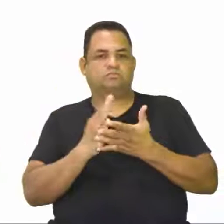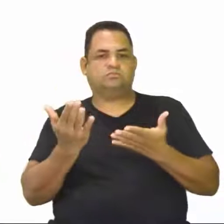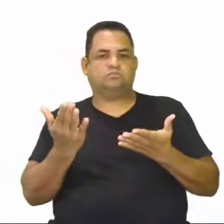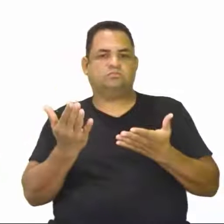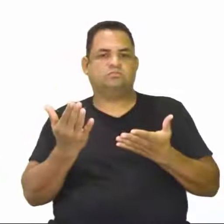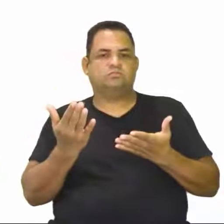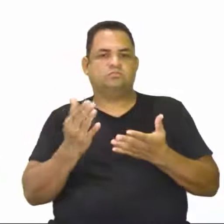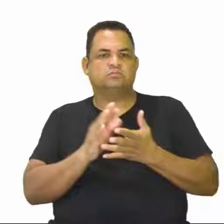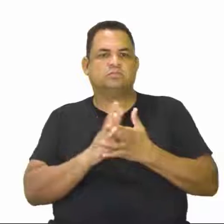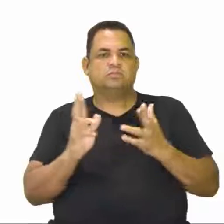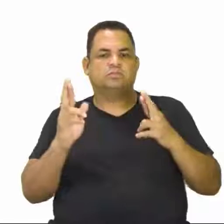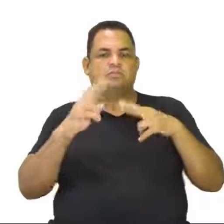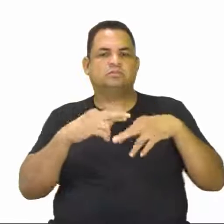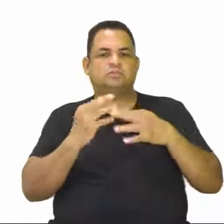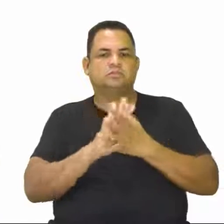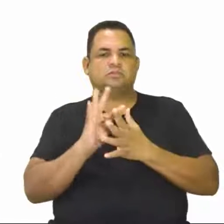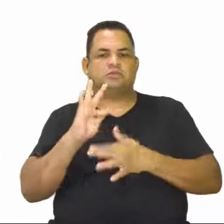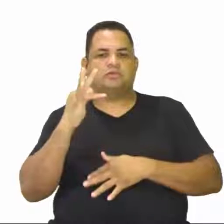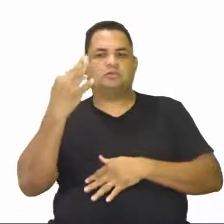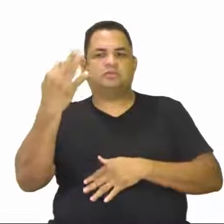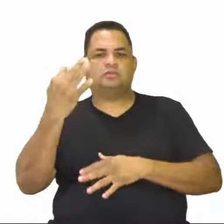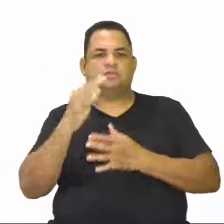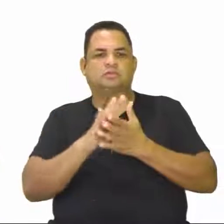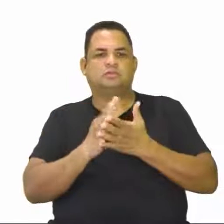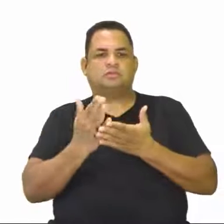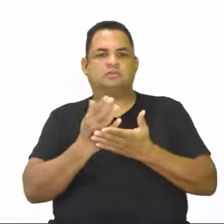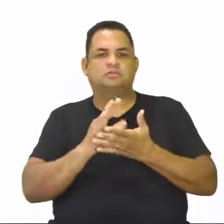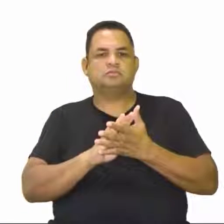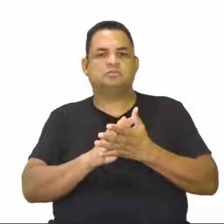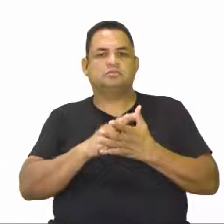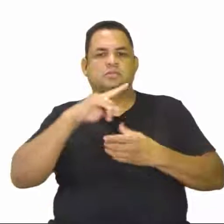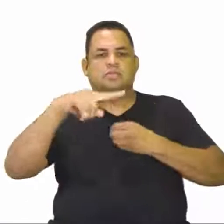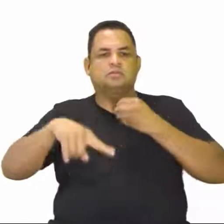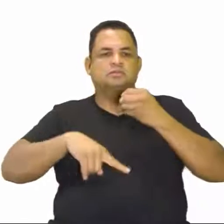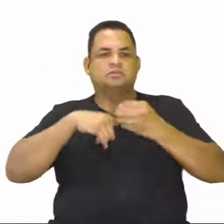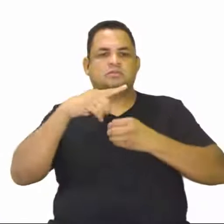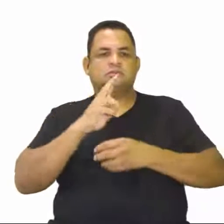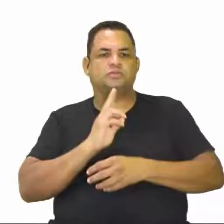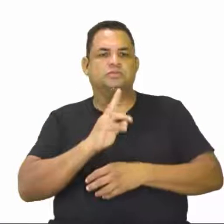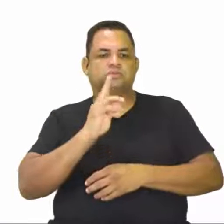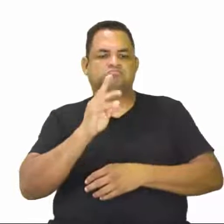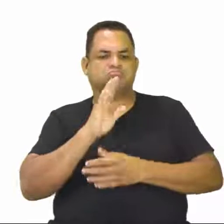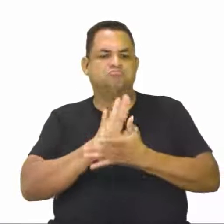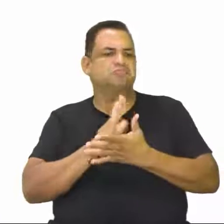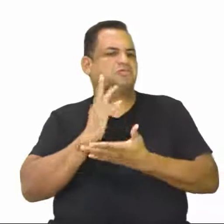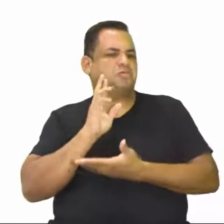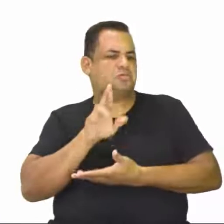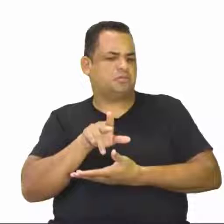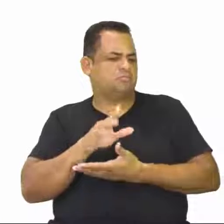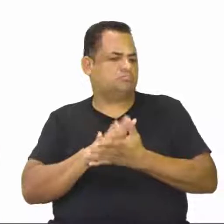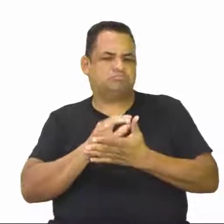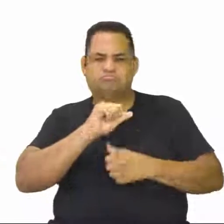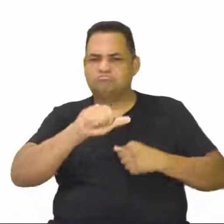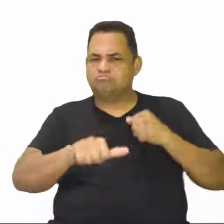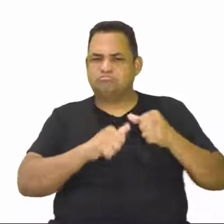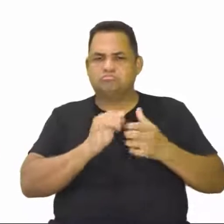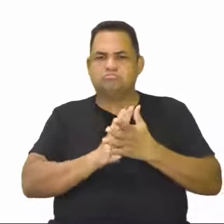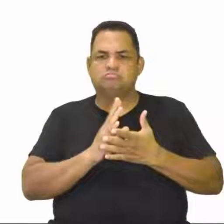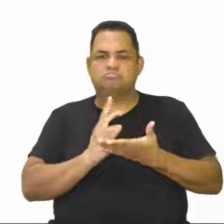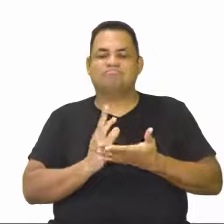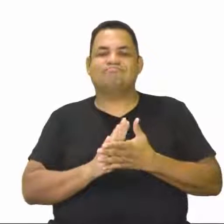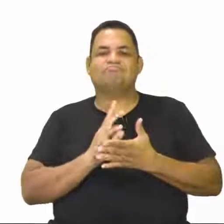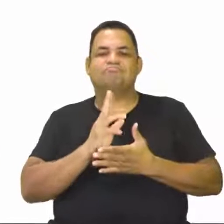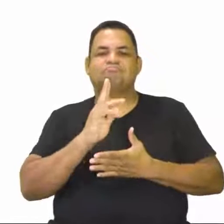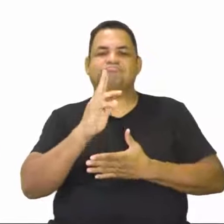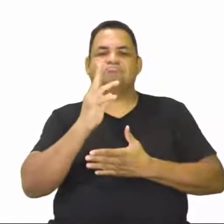a reação química, ela vai ser um fenômeno onde os átomos permanecem intactos. Durante as reações,